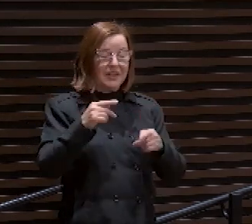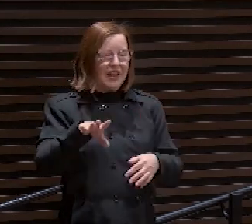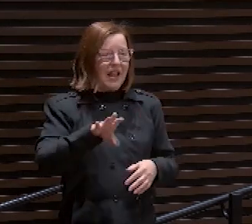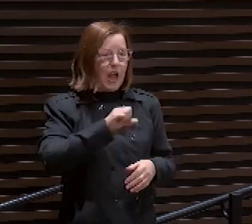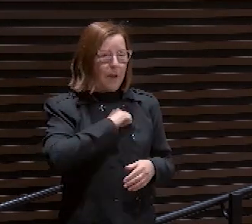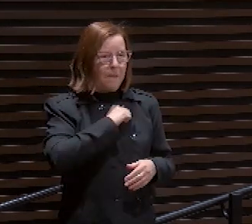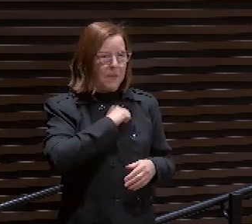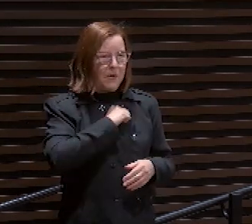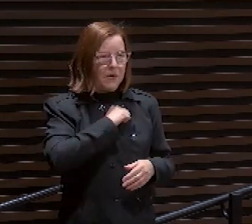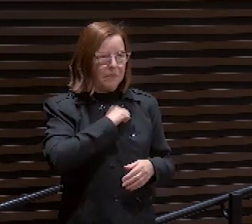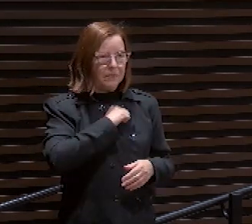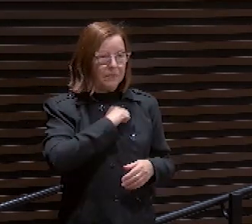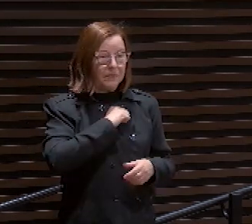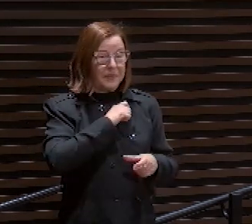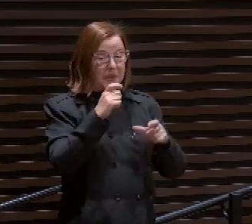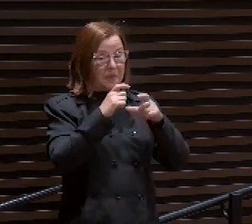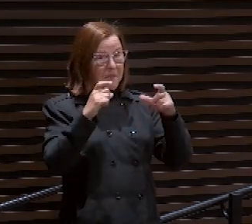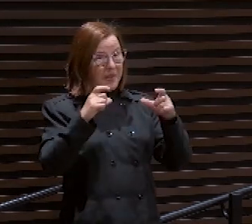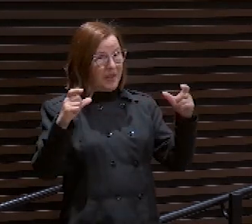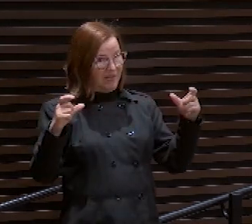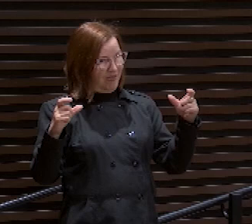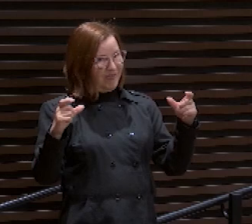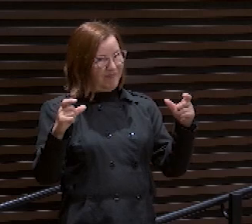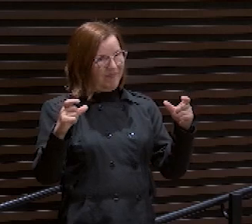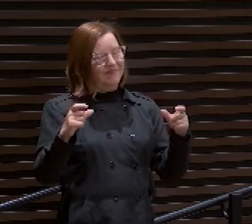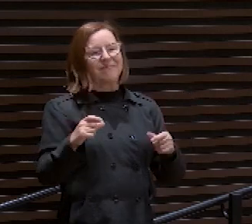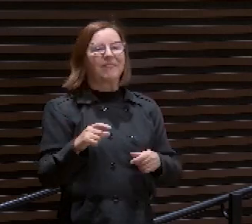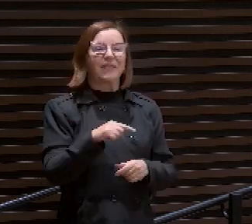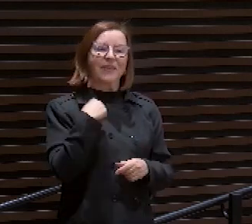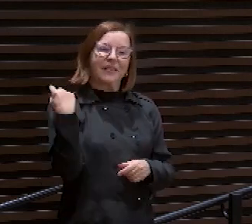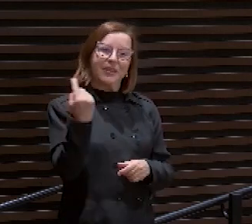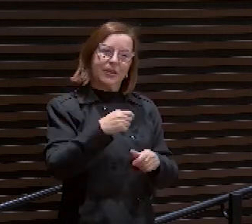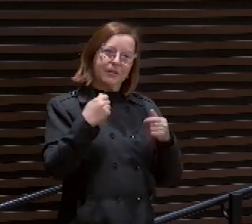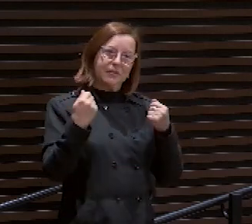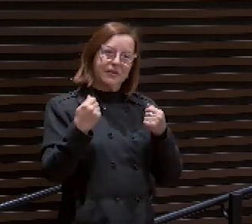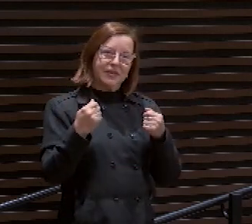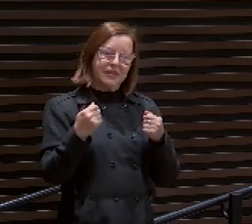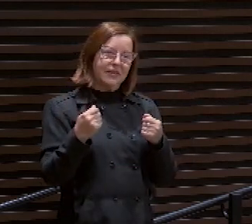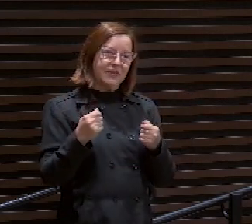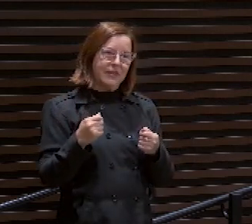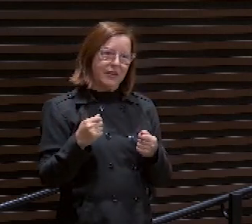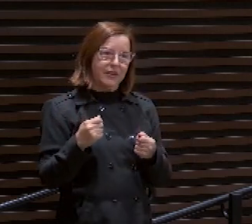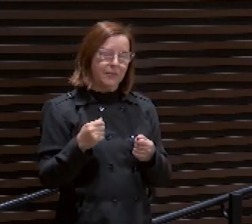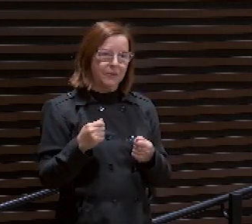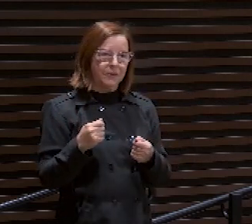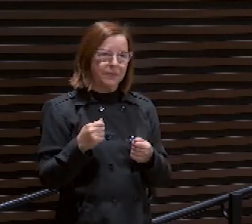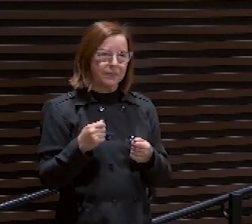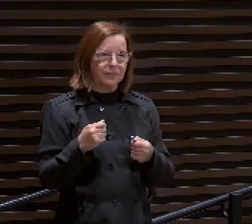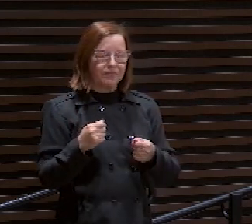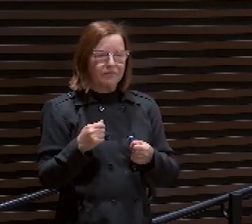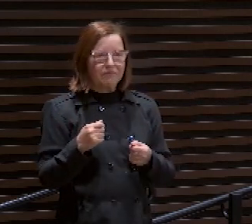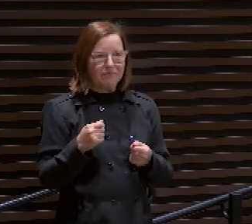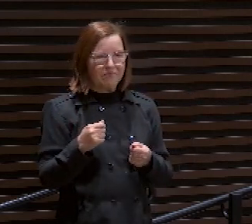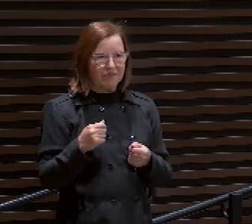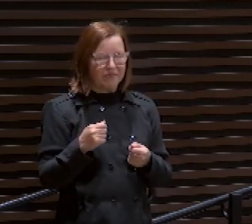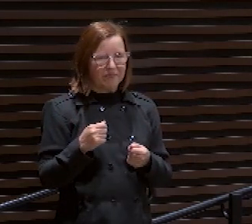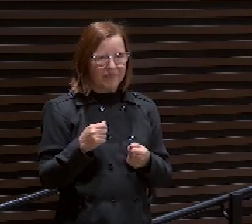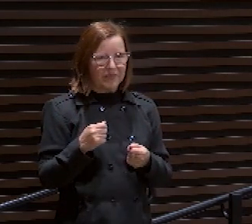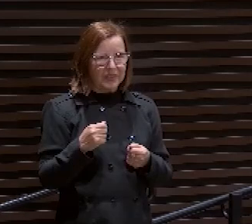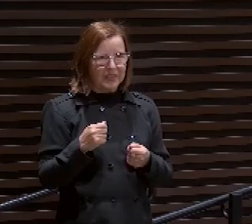que meramente um sentimento. Nós precisamos desconstruir esse entendimento de amor como um mero